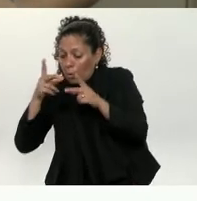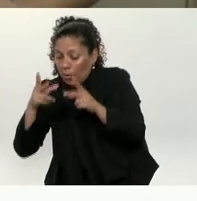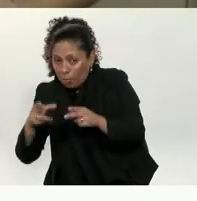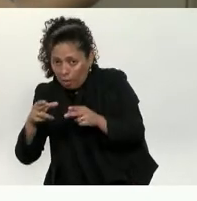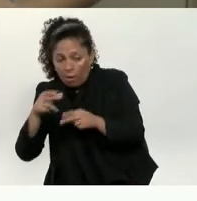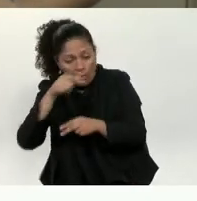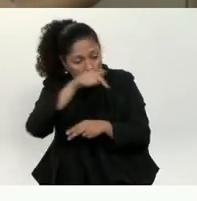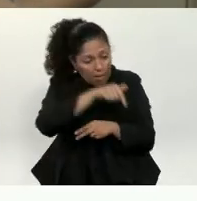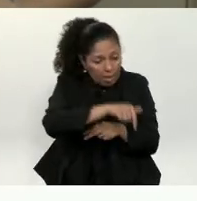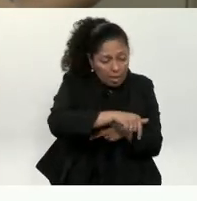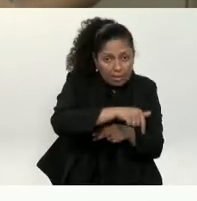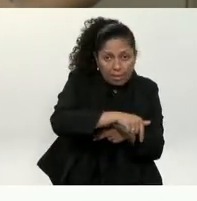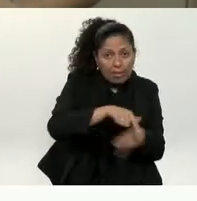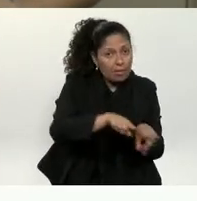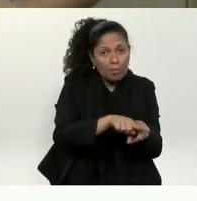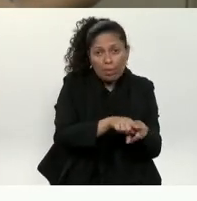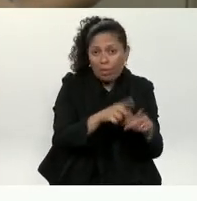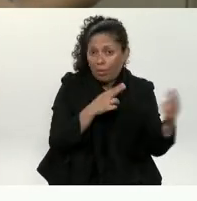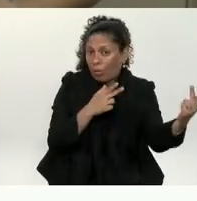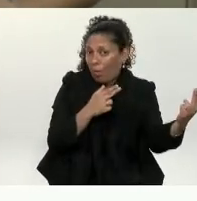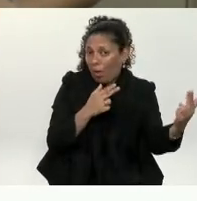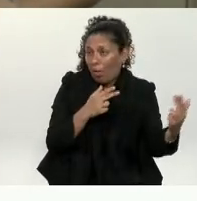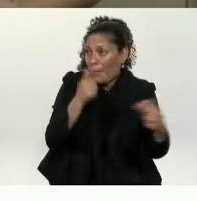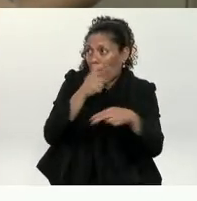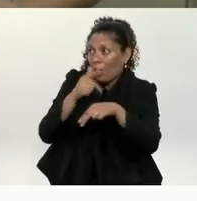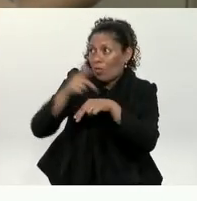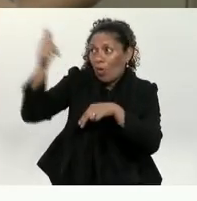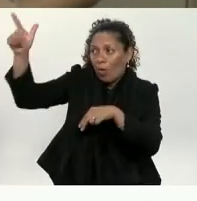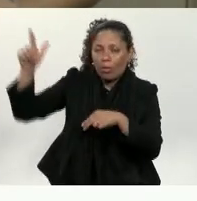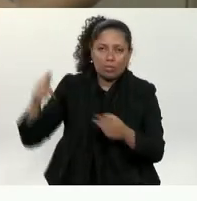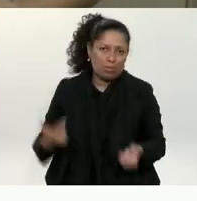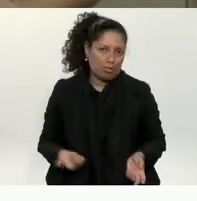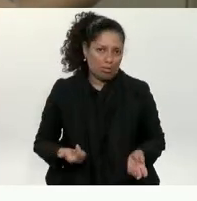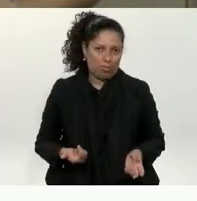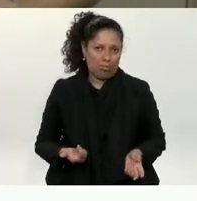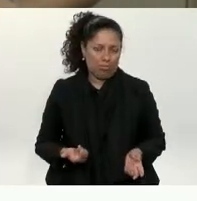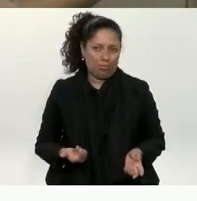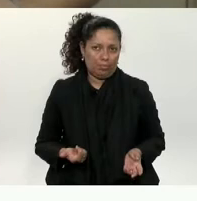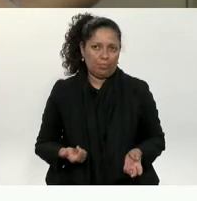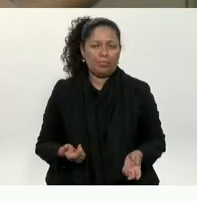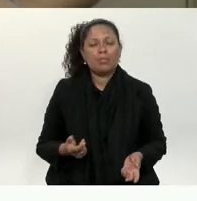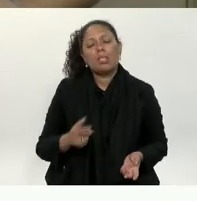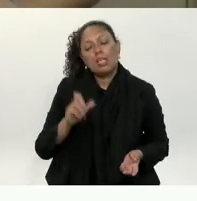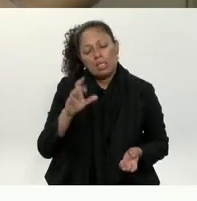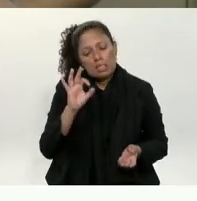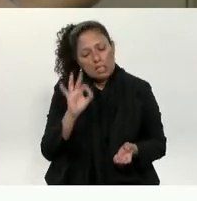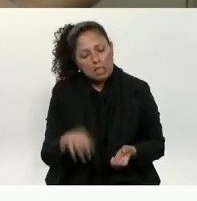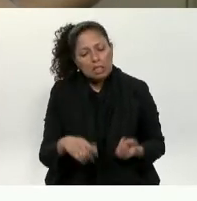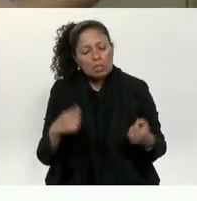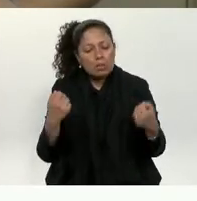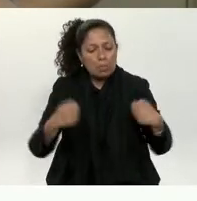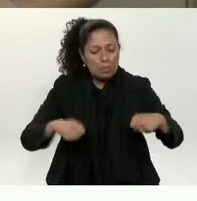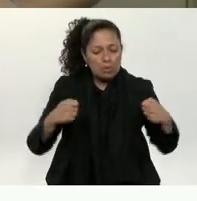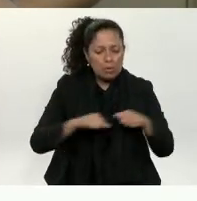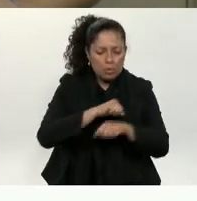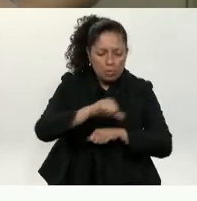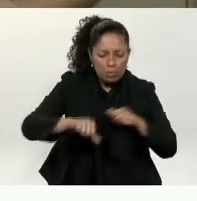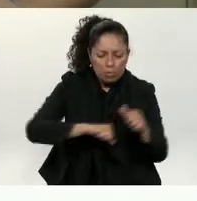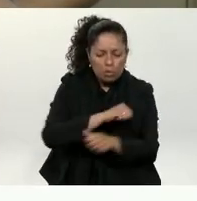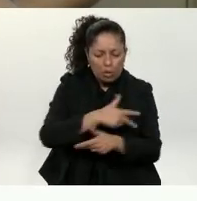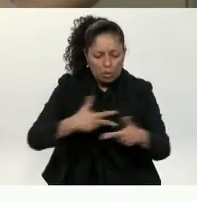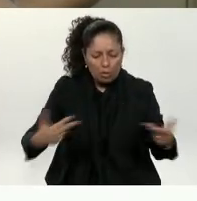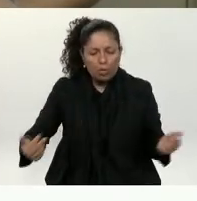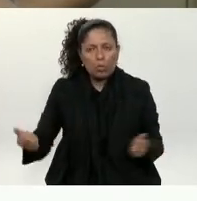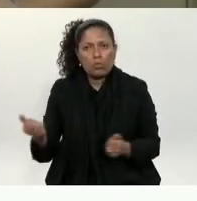isso tem que ser construído, toda medida do Executivo tem que ser construída em conjunto com o Parlamento, sem sombra de dúvidas. Fica